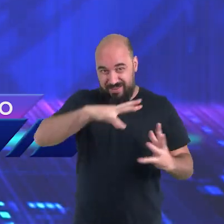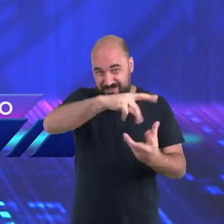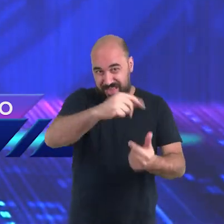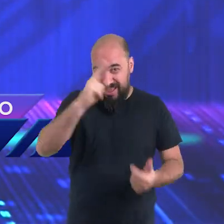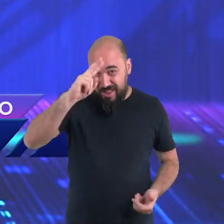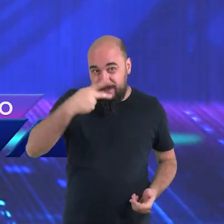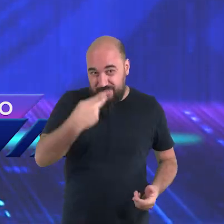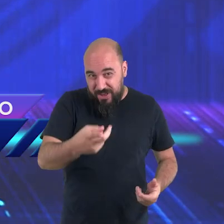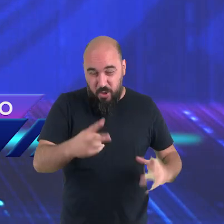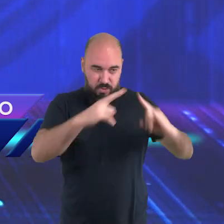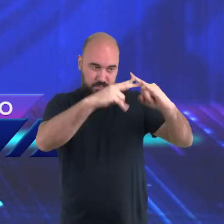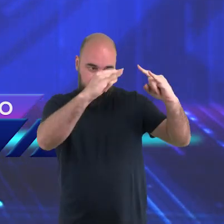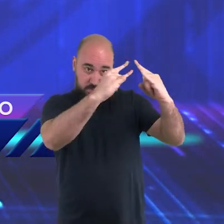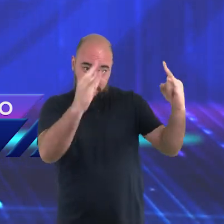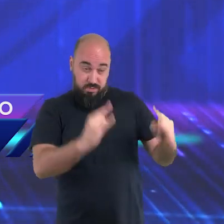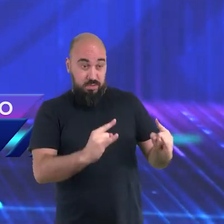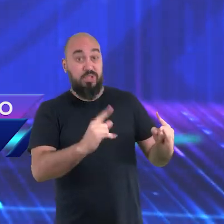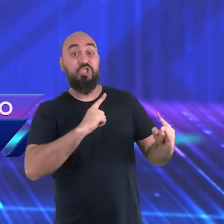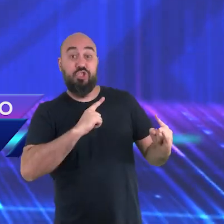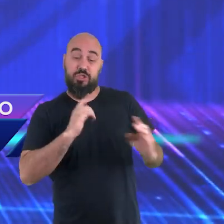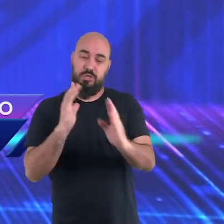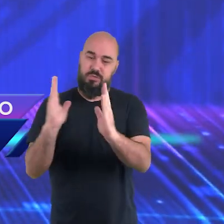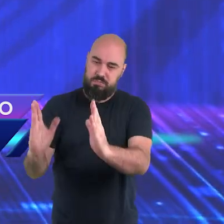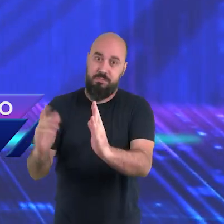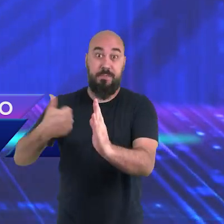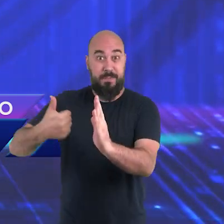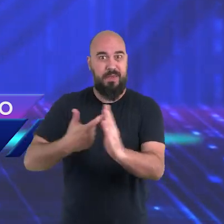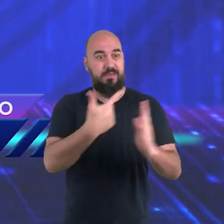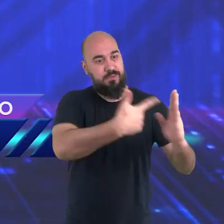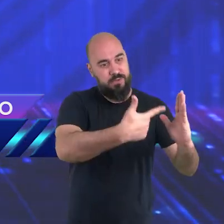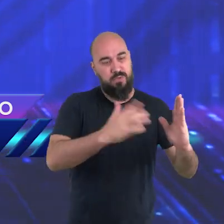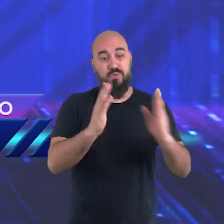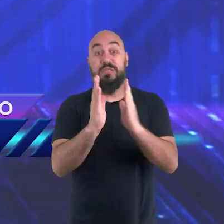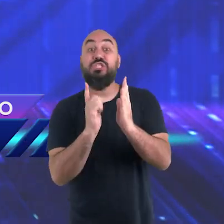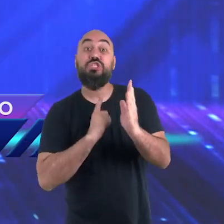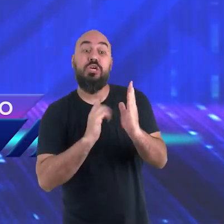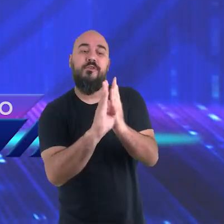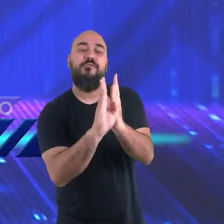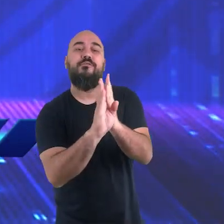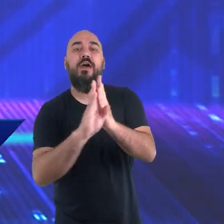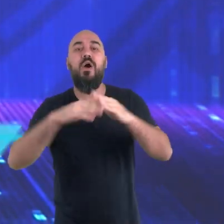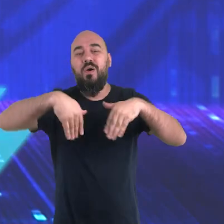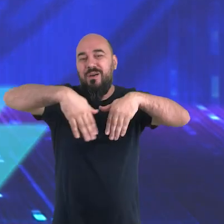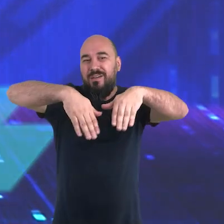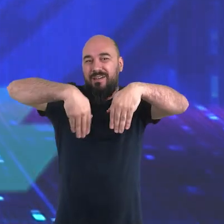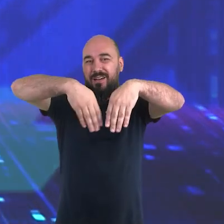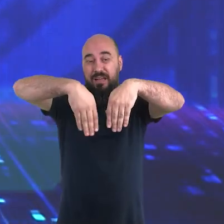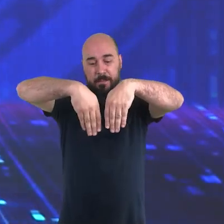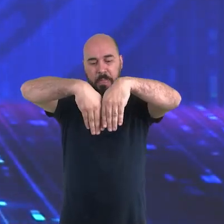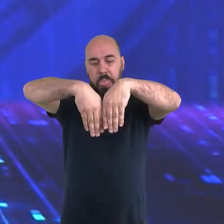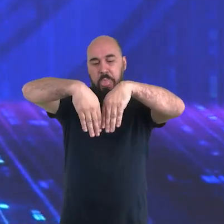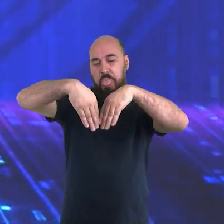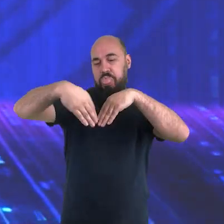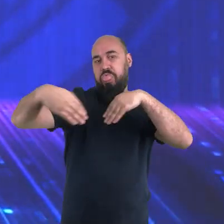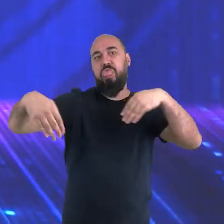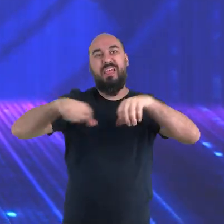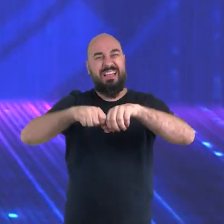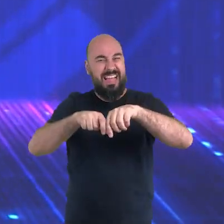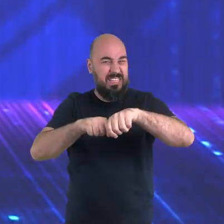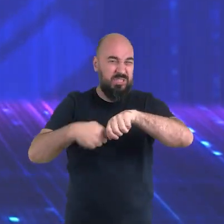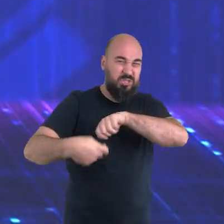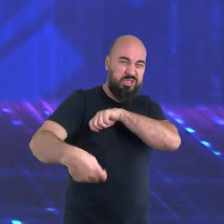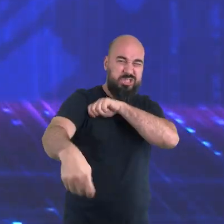terrestre, se rasgou em duas partes de alto a baixo. Tremeu a terra, fenderam-se as rochas.